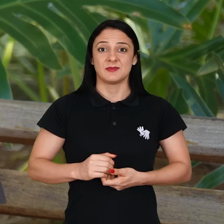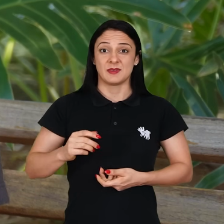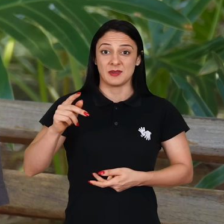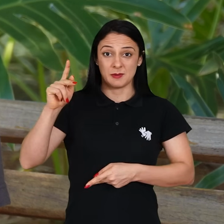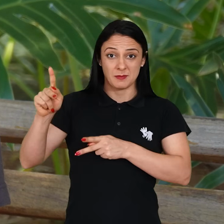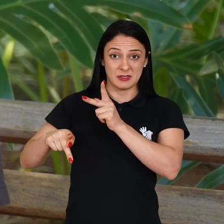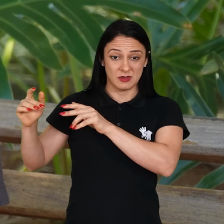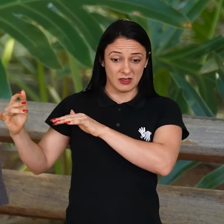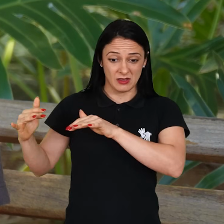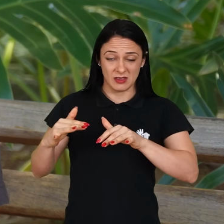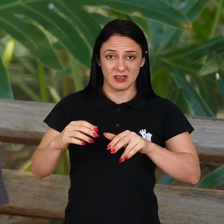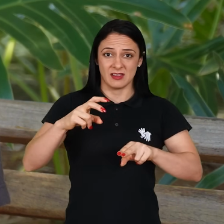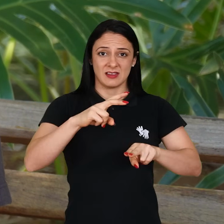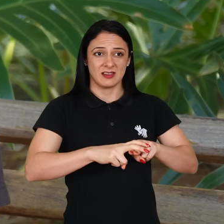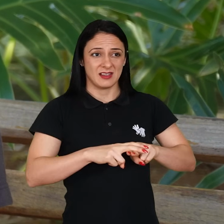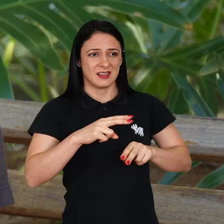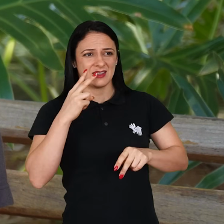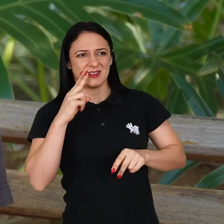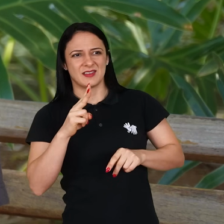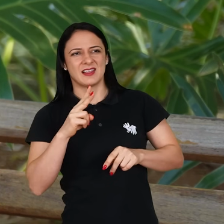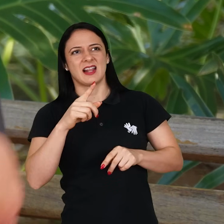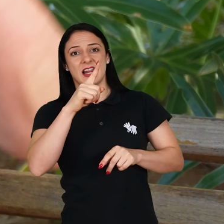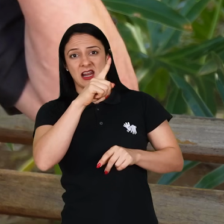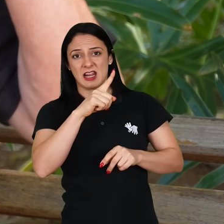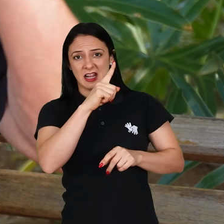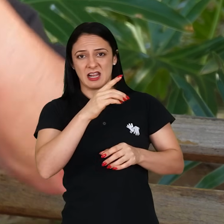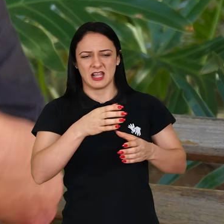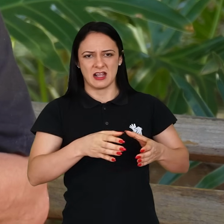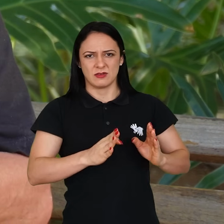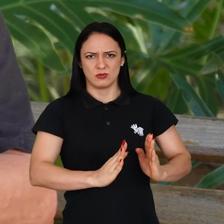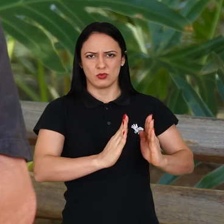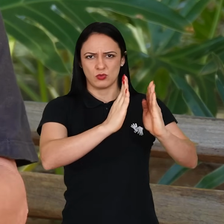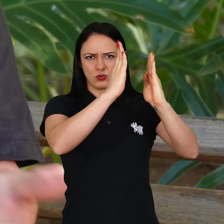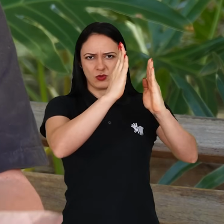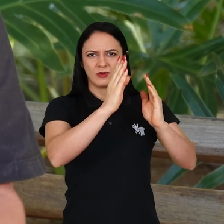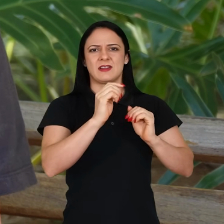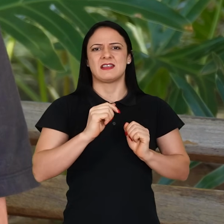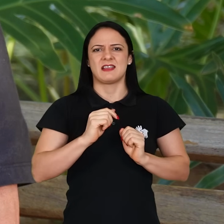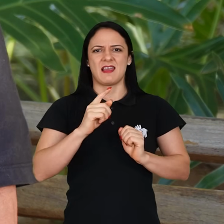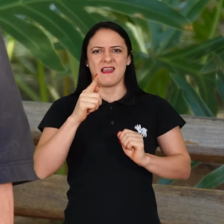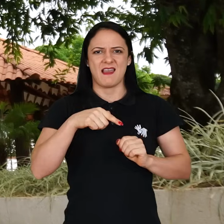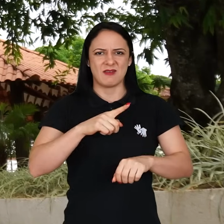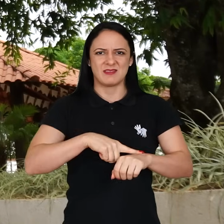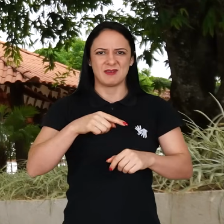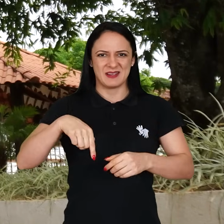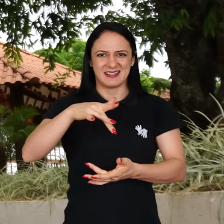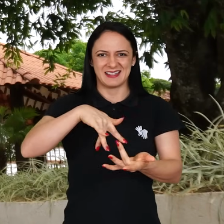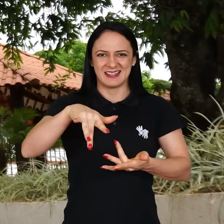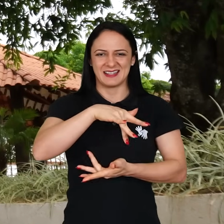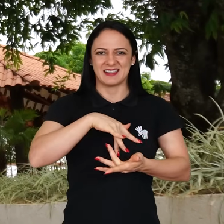uma pessoa que chega de fora, senta no banco, olha e fala assim, a torre do relógio marca o tempo que não passa.